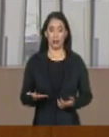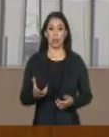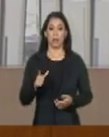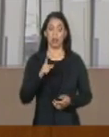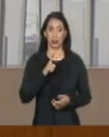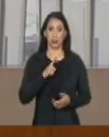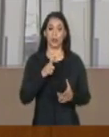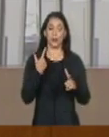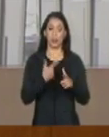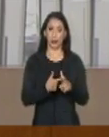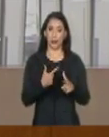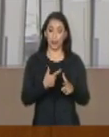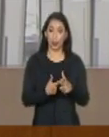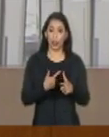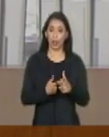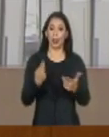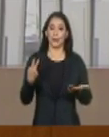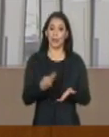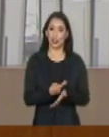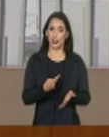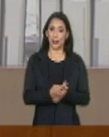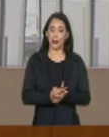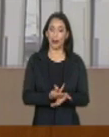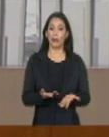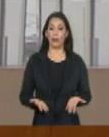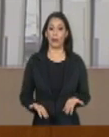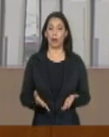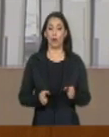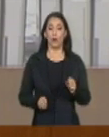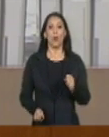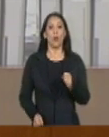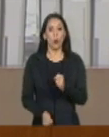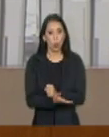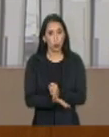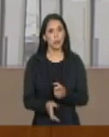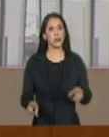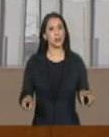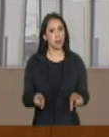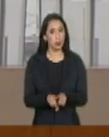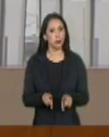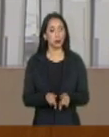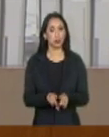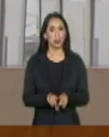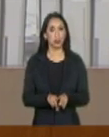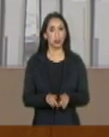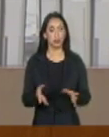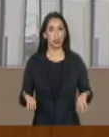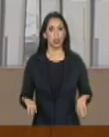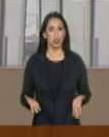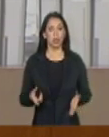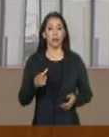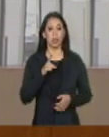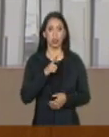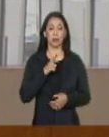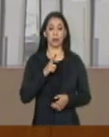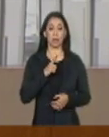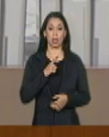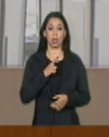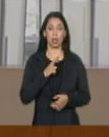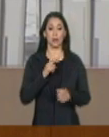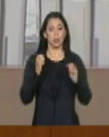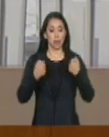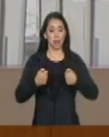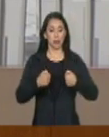desídias, de ilícitos, de omissões, de corrupção também, de omissões de agentes que deveriam ter